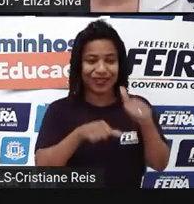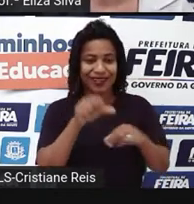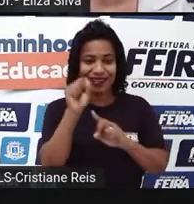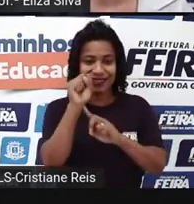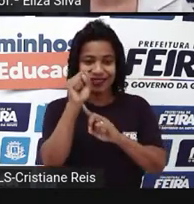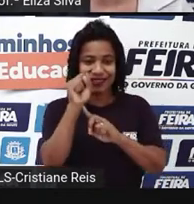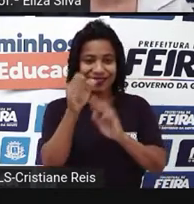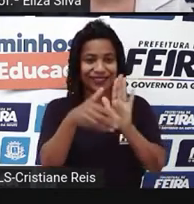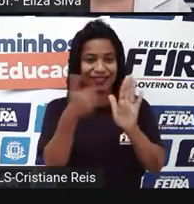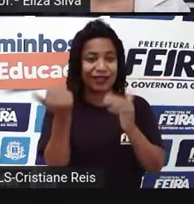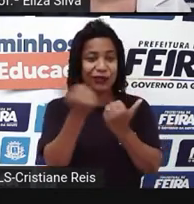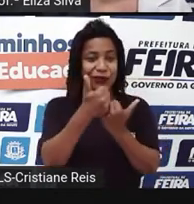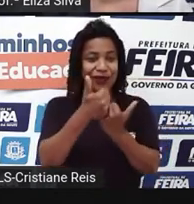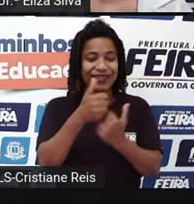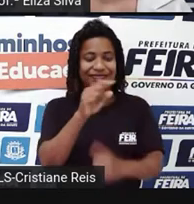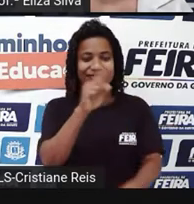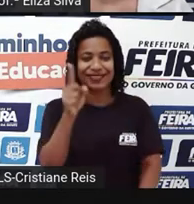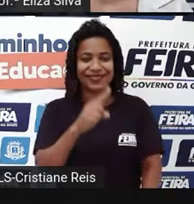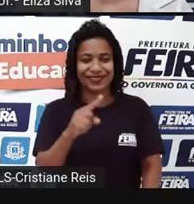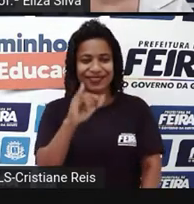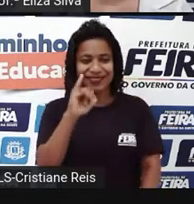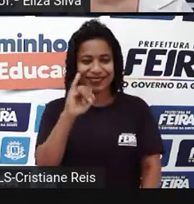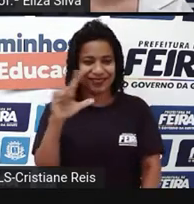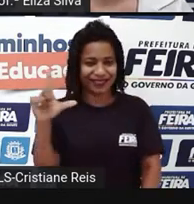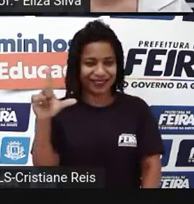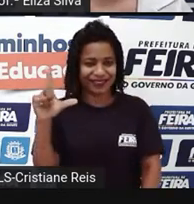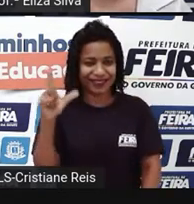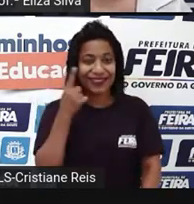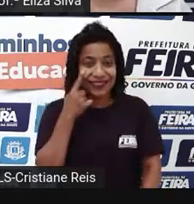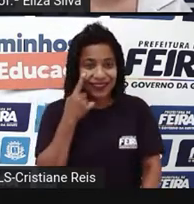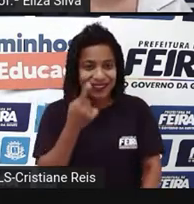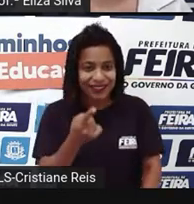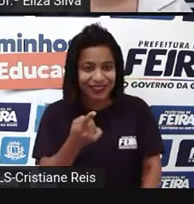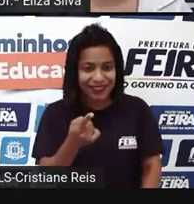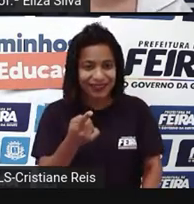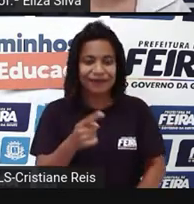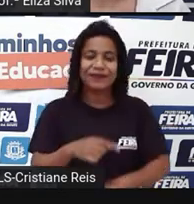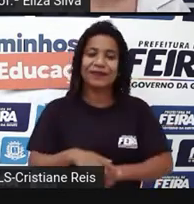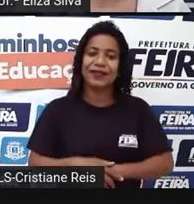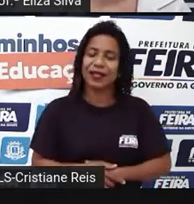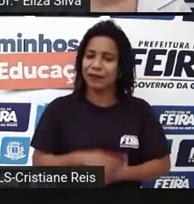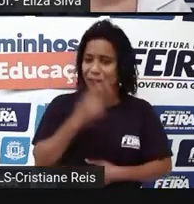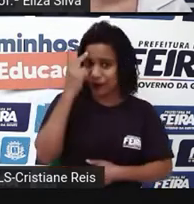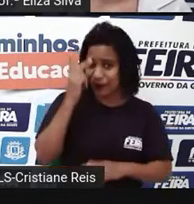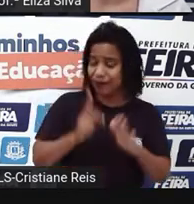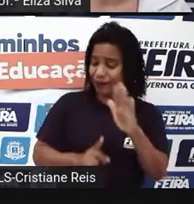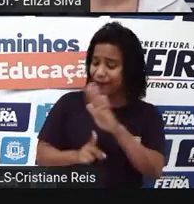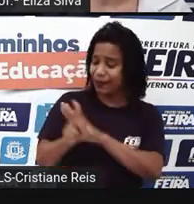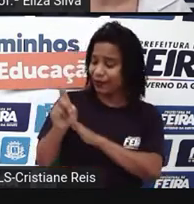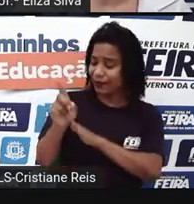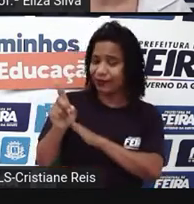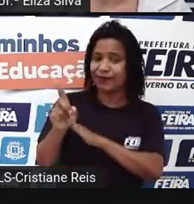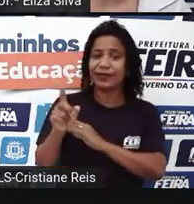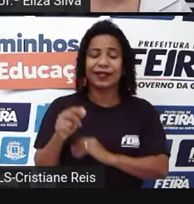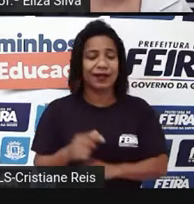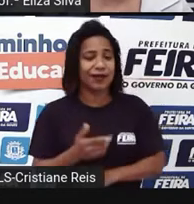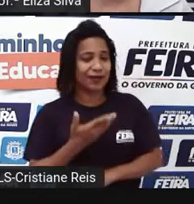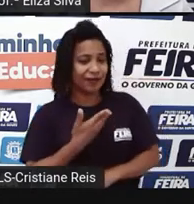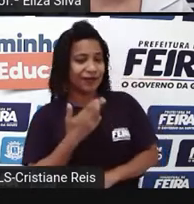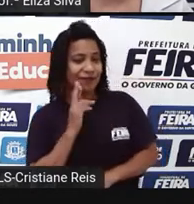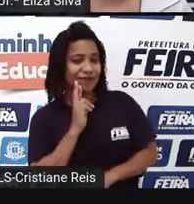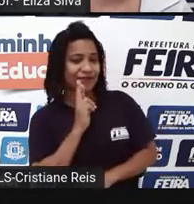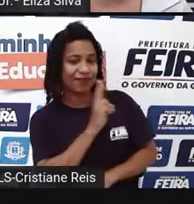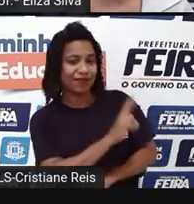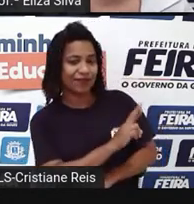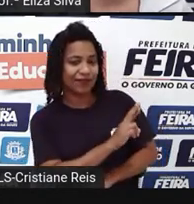Então o amigo virtual pergunta: What's your nationality? Qual é sua nacionalidade? E a amiga responde: